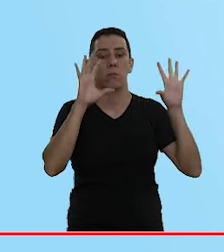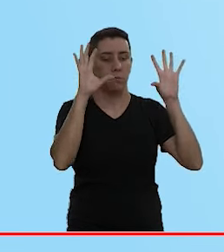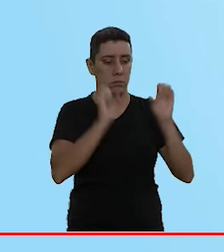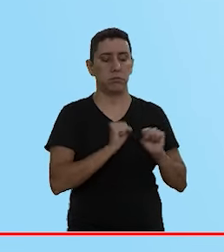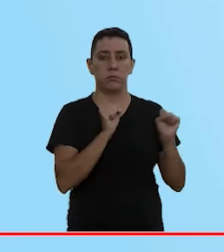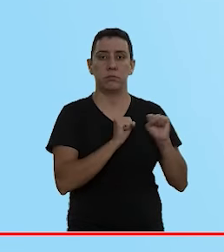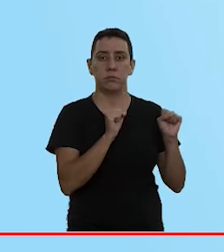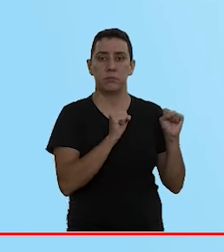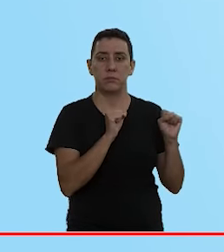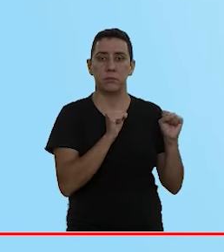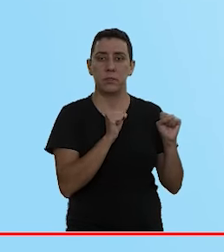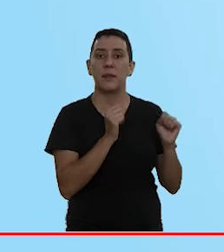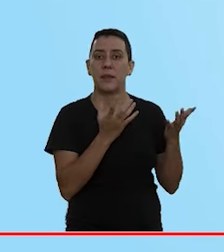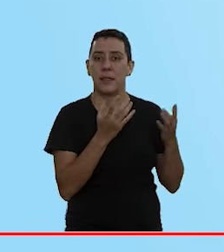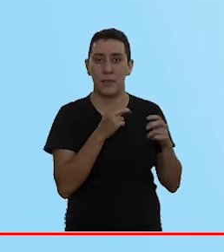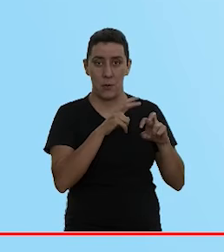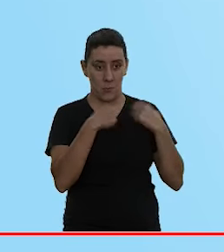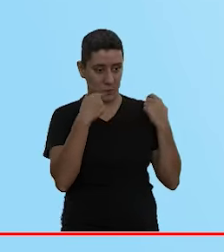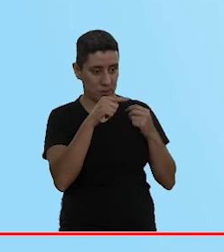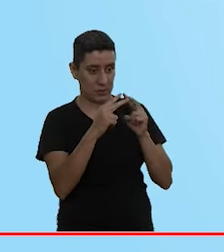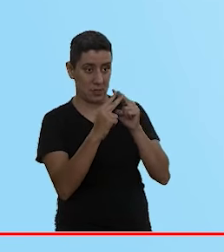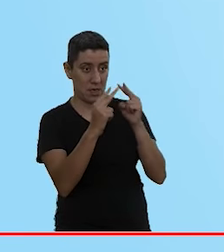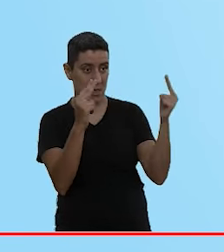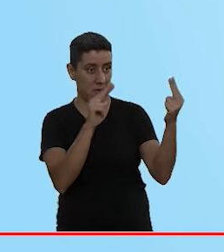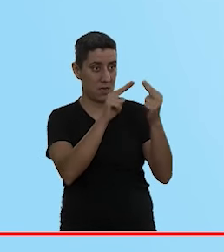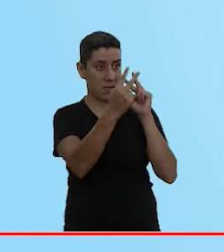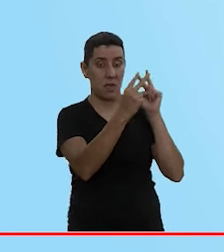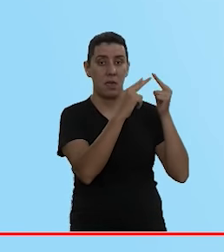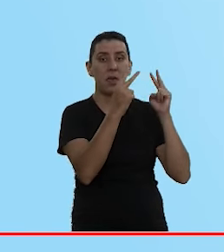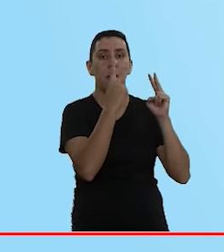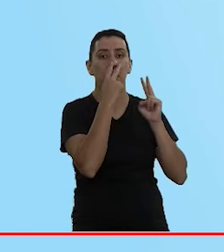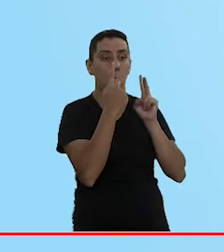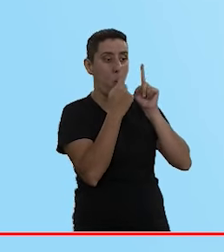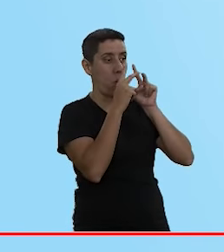uma planta vai levar à queda de outras plantas em cascata.